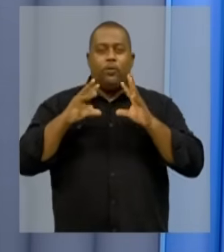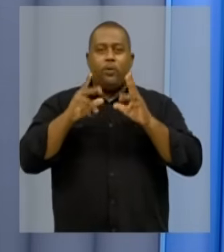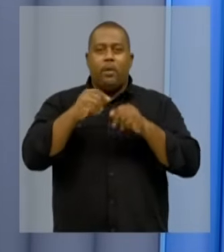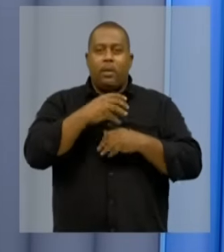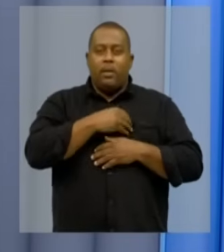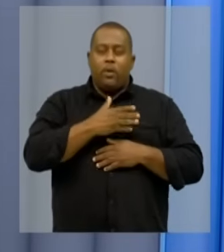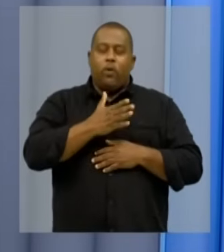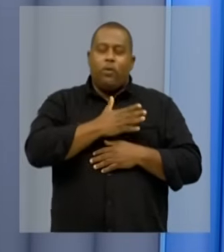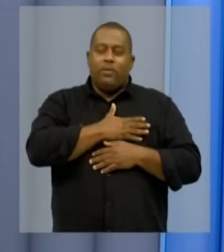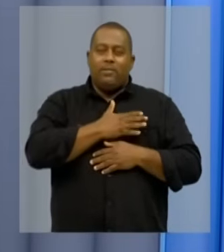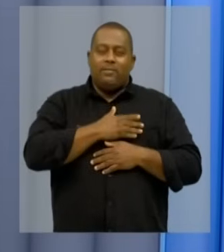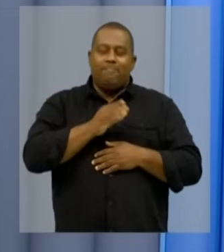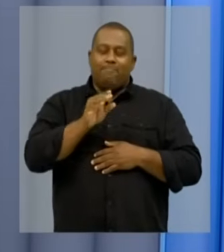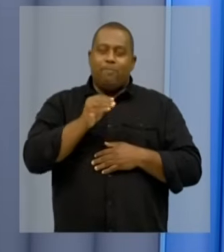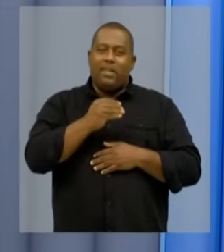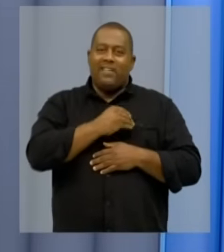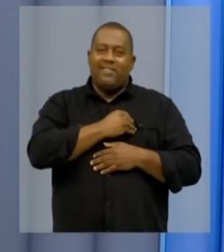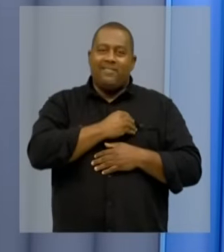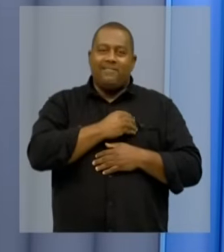a você com um beijo.